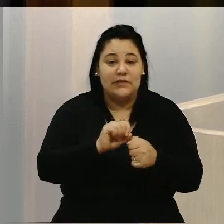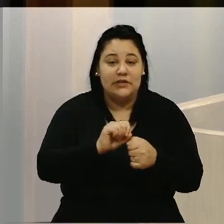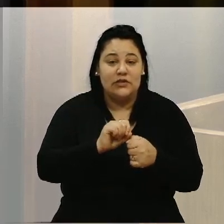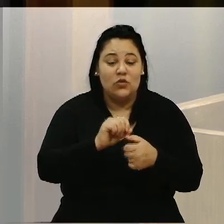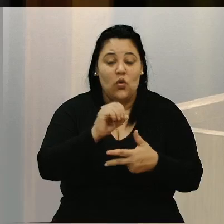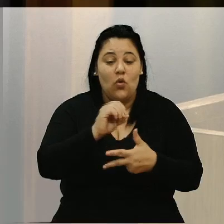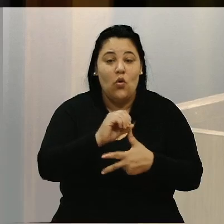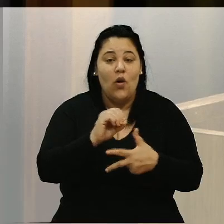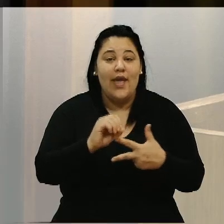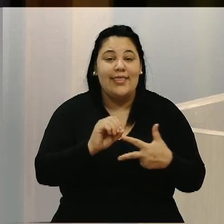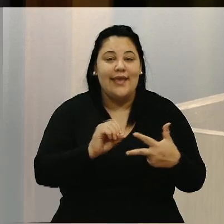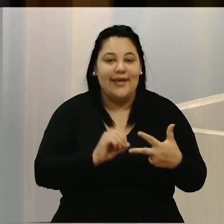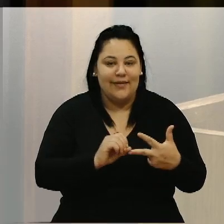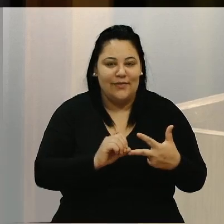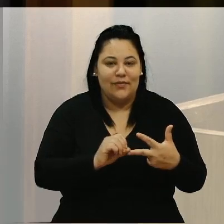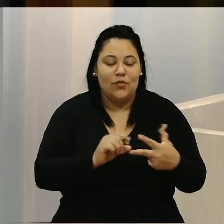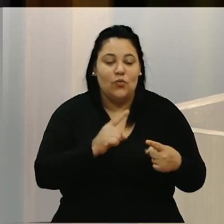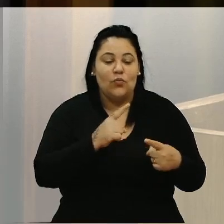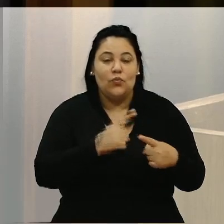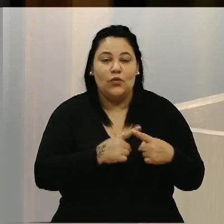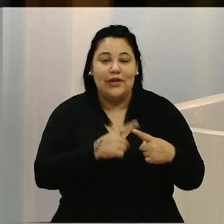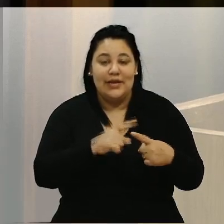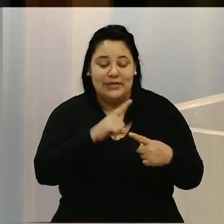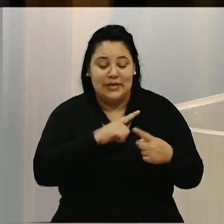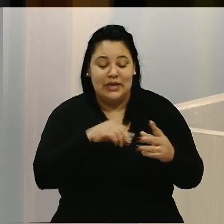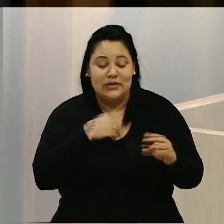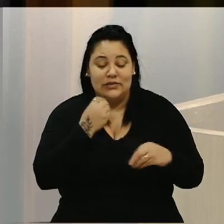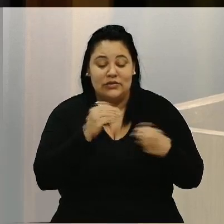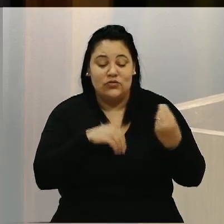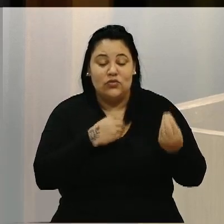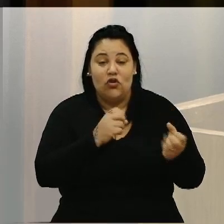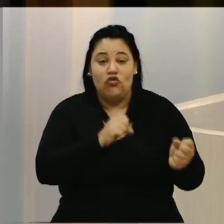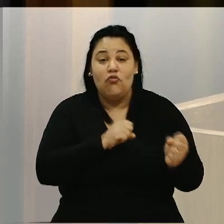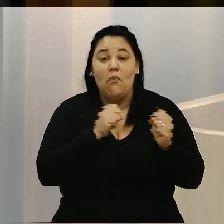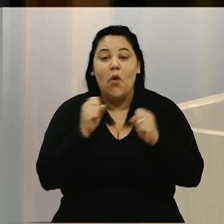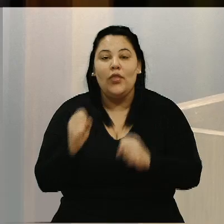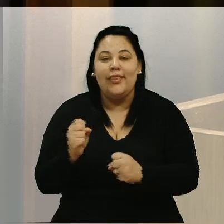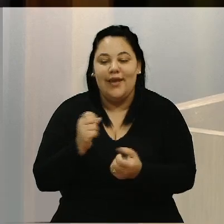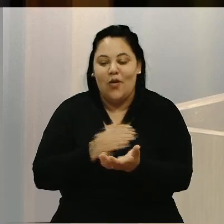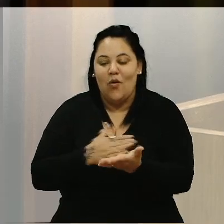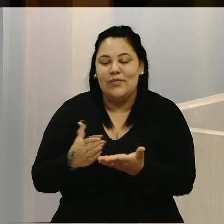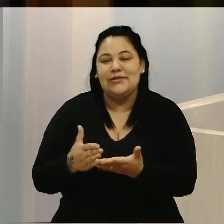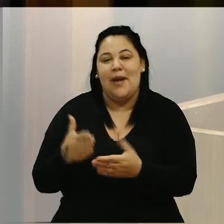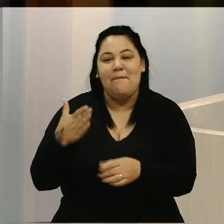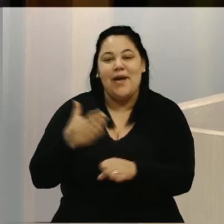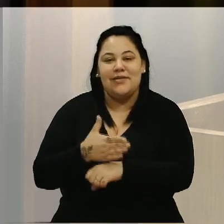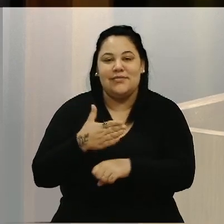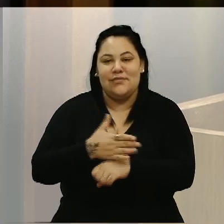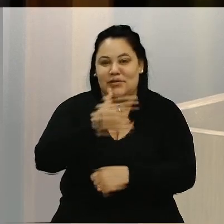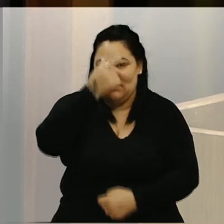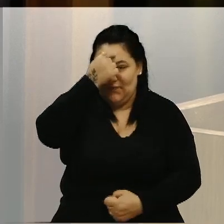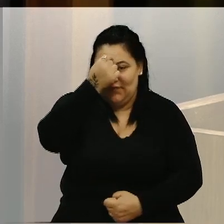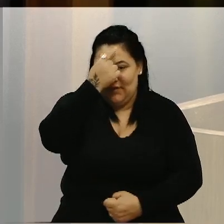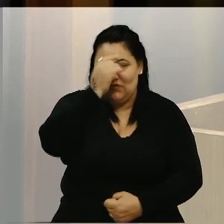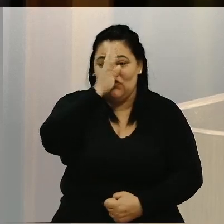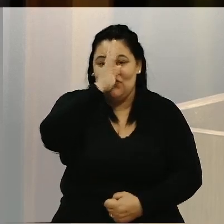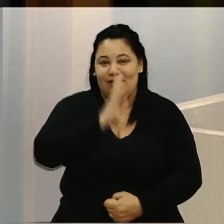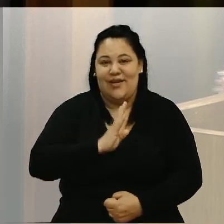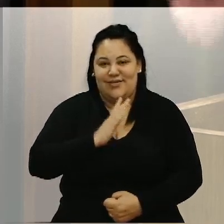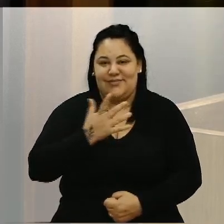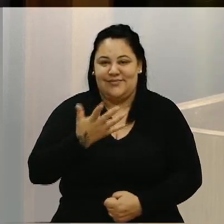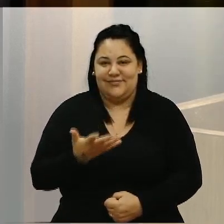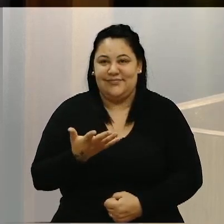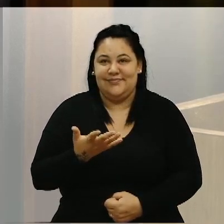têm agora aquele sentimento de poder ingressar numa faculdade. É algo que nos